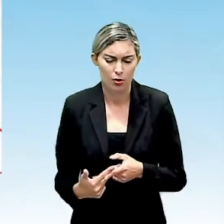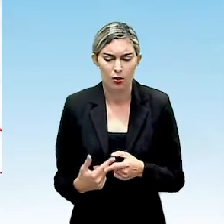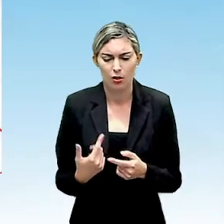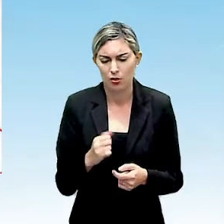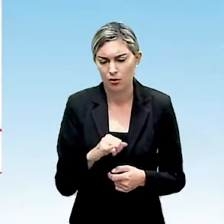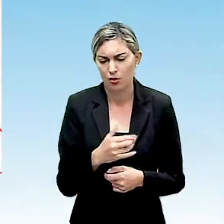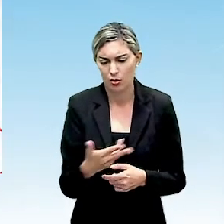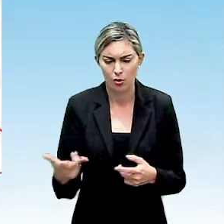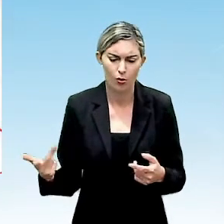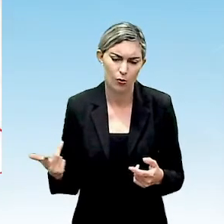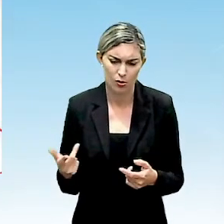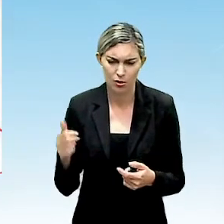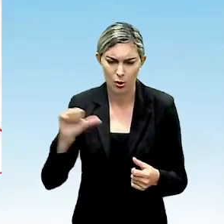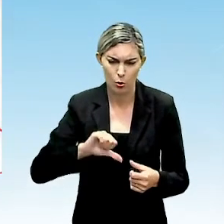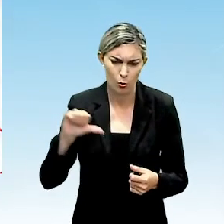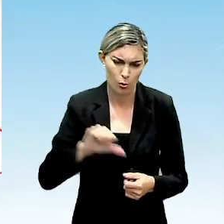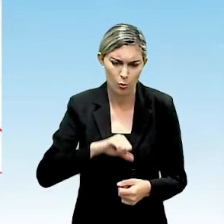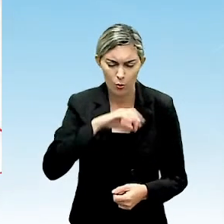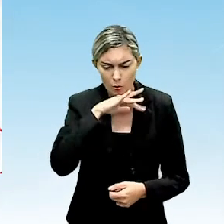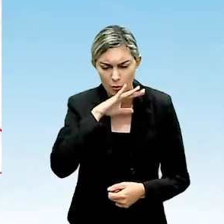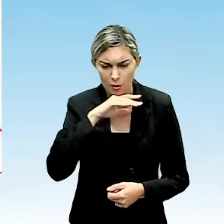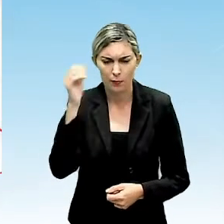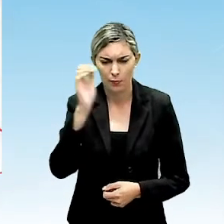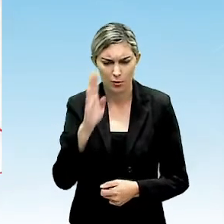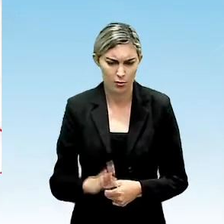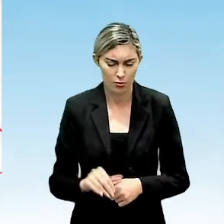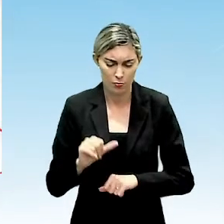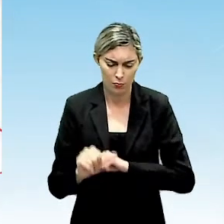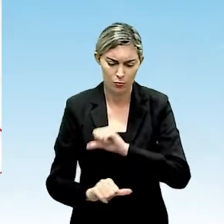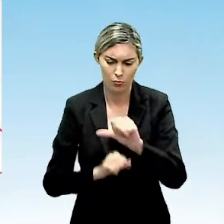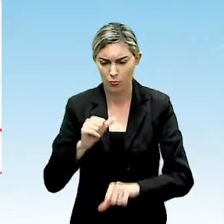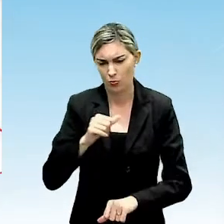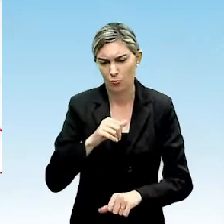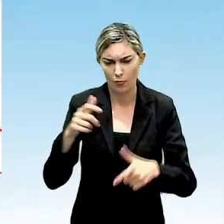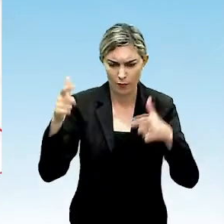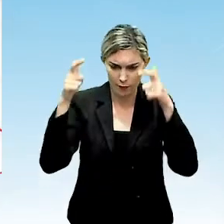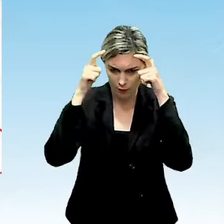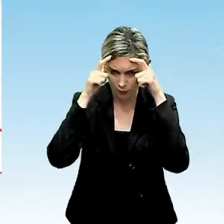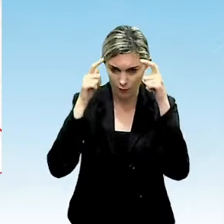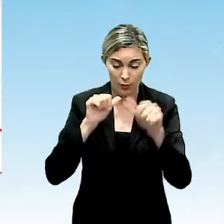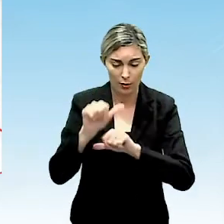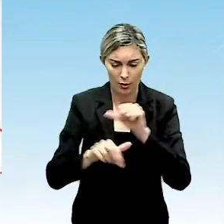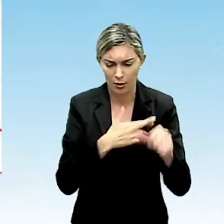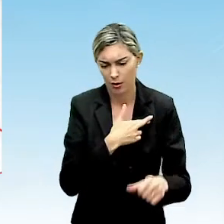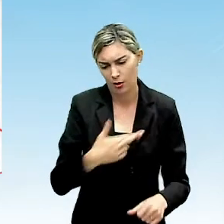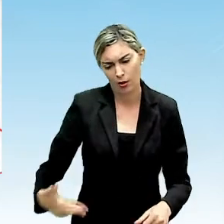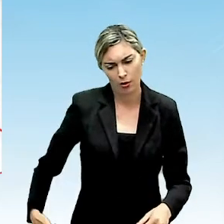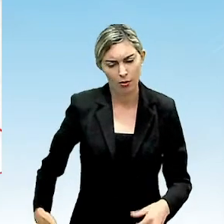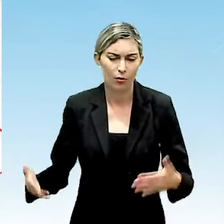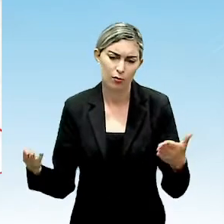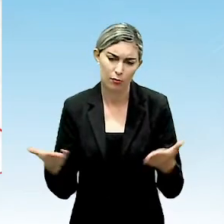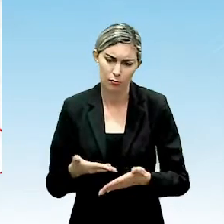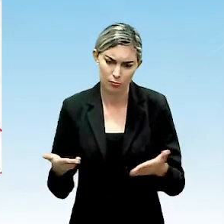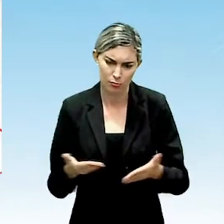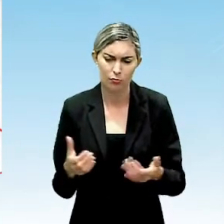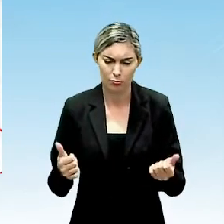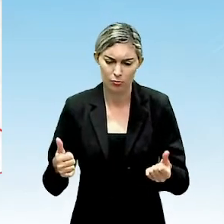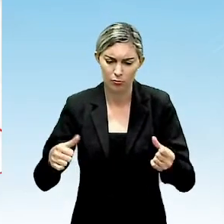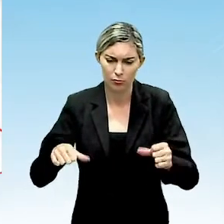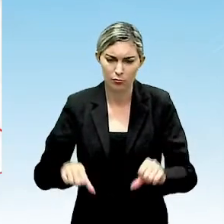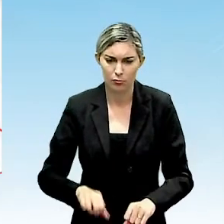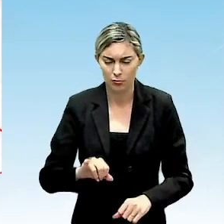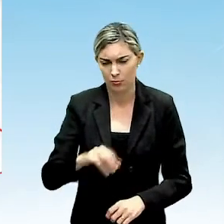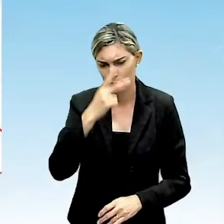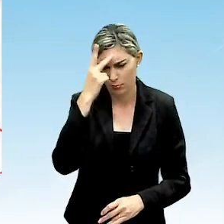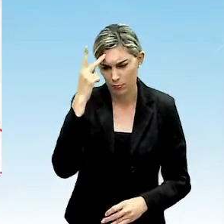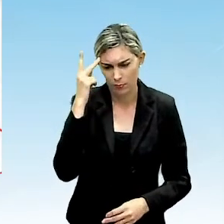se a coisa já estava ruim no Brasil, na transição da monarquia para essa república, agora, com essa crise, né, se as pessoas dizem